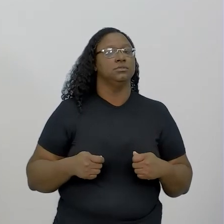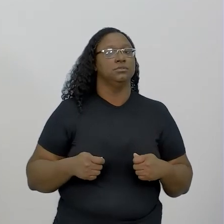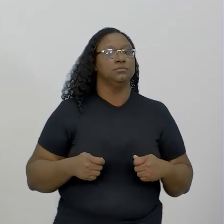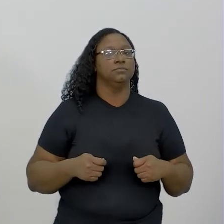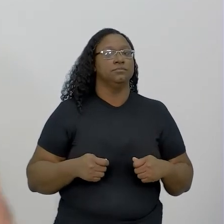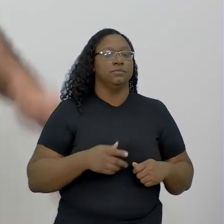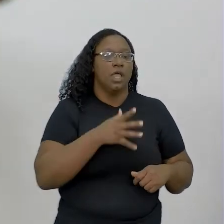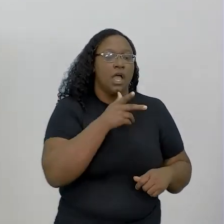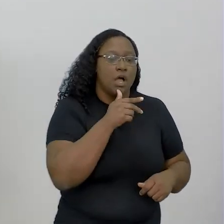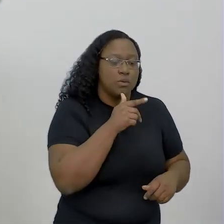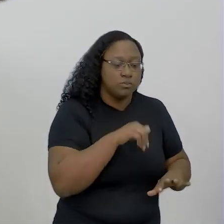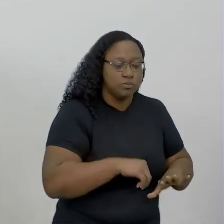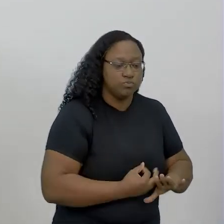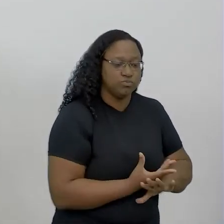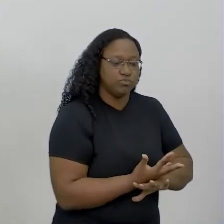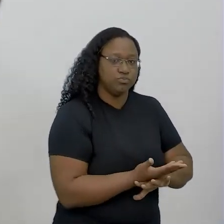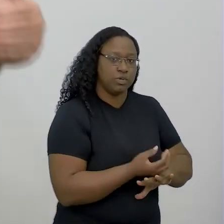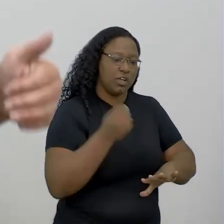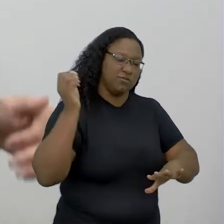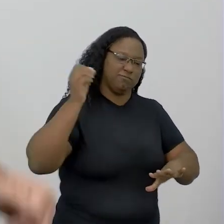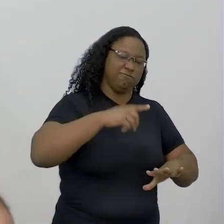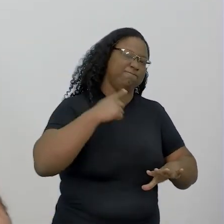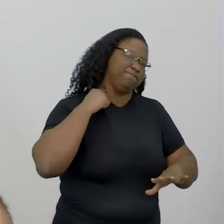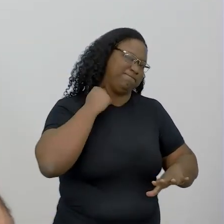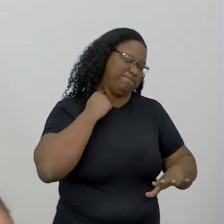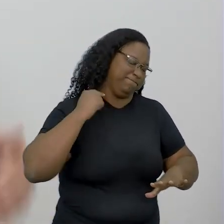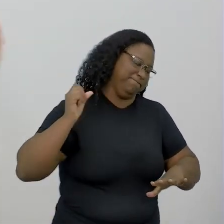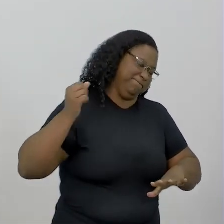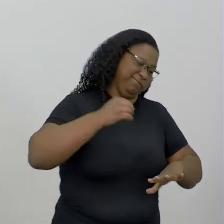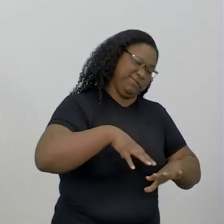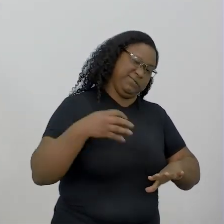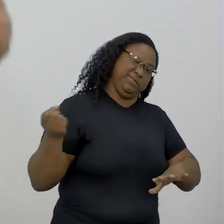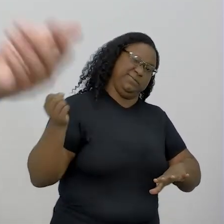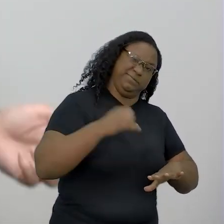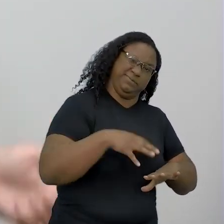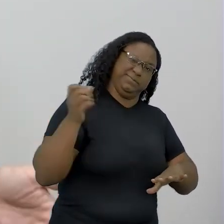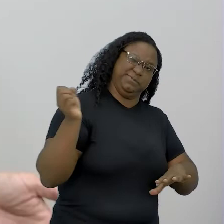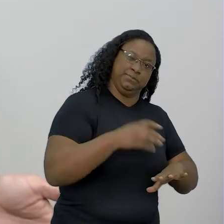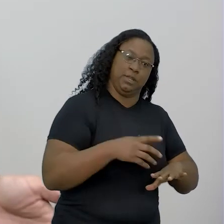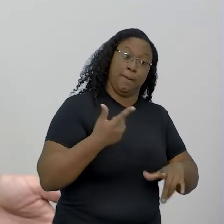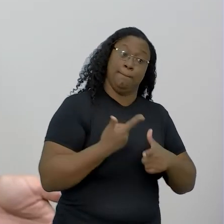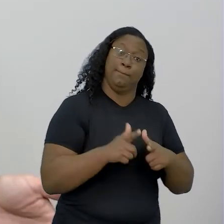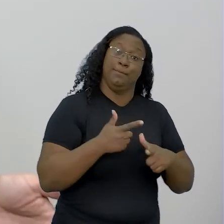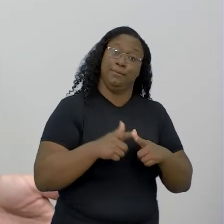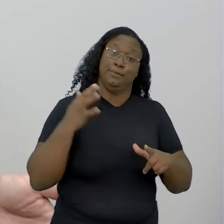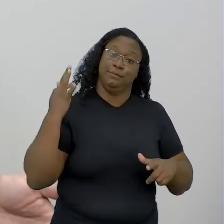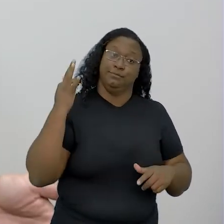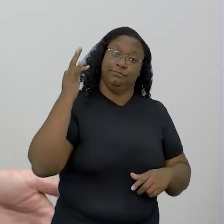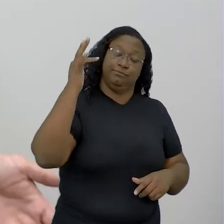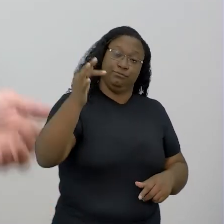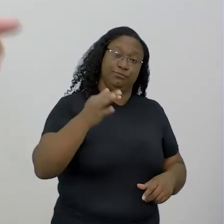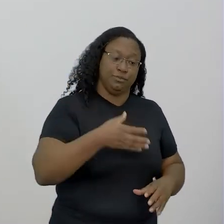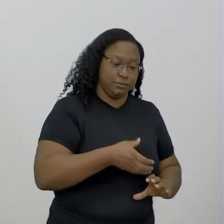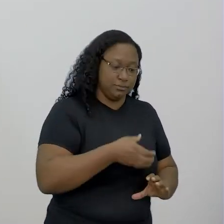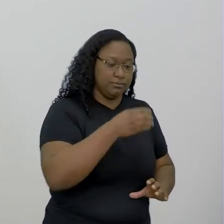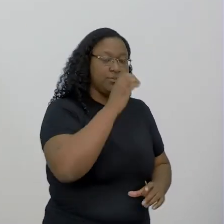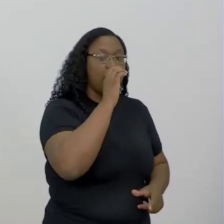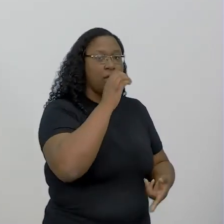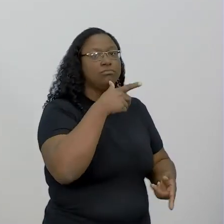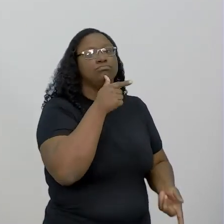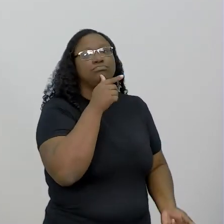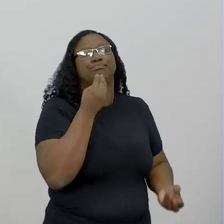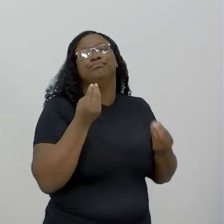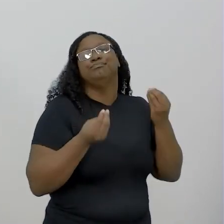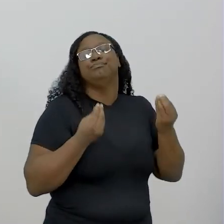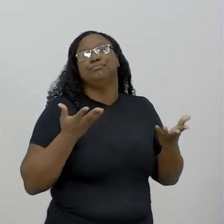essas nascentes, você em cascata gera um problema porque as pessoas vão se abastecer dessa água, né? Exatamente. E tratar também